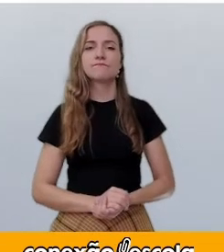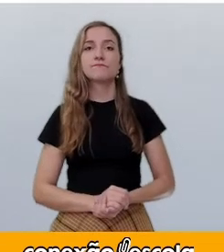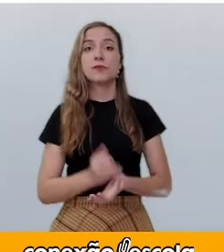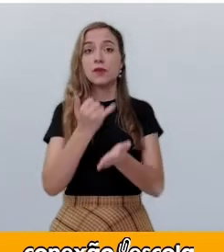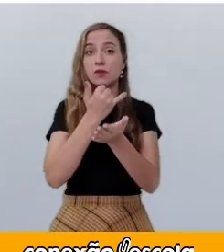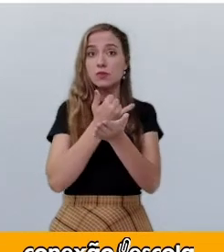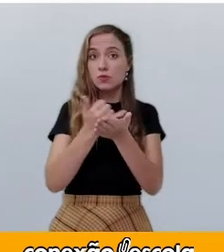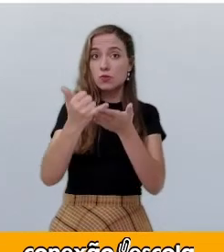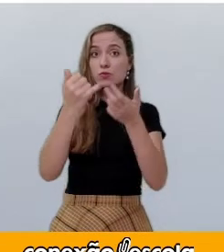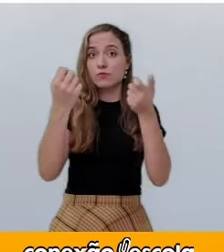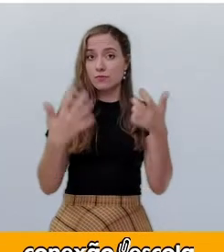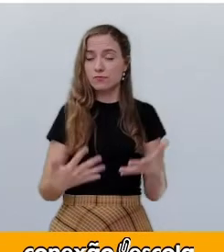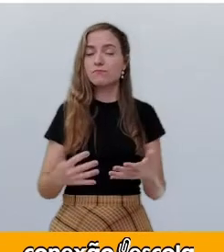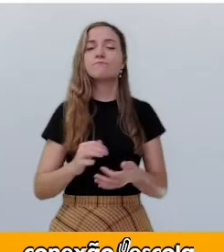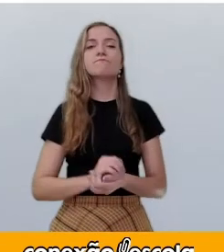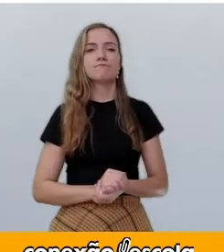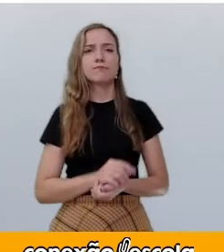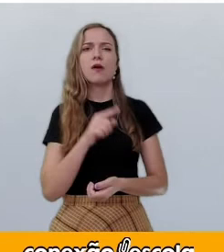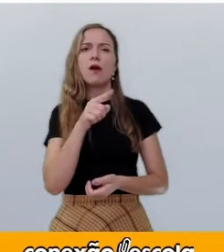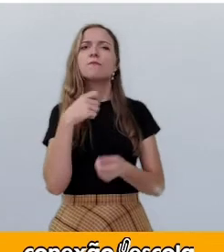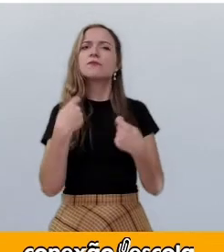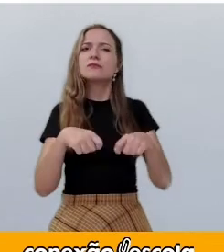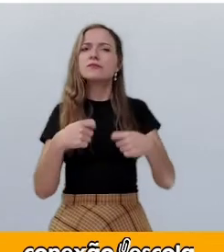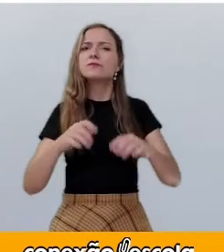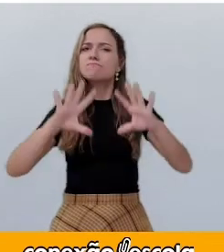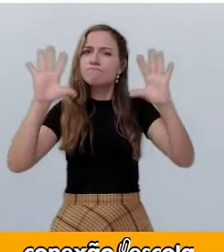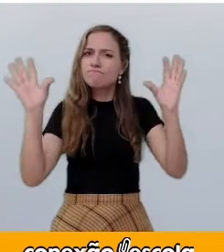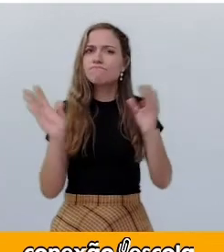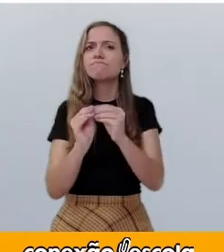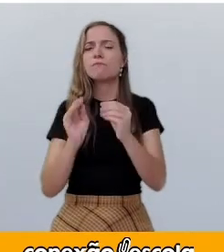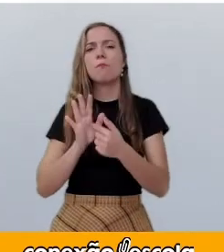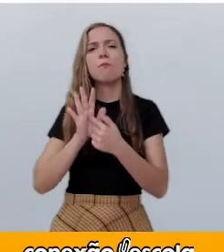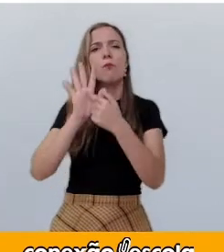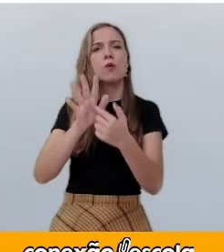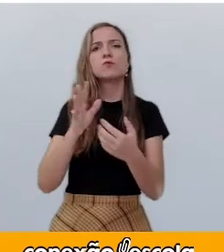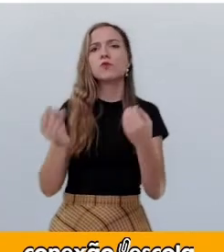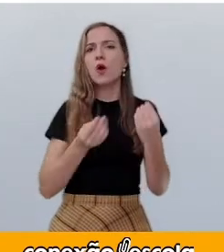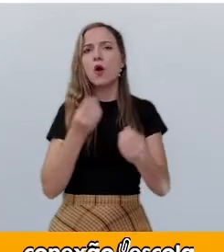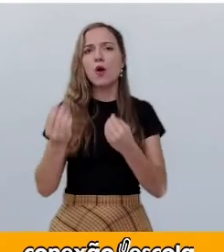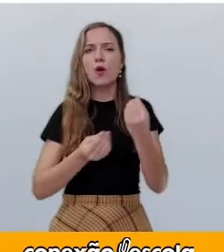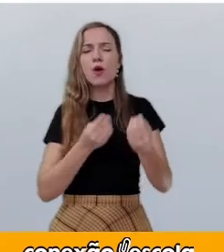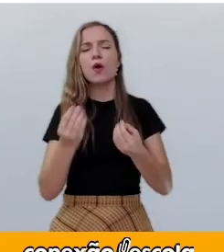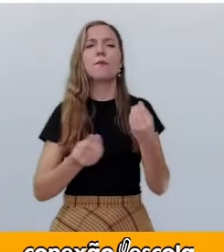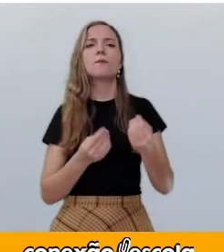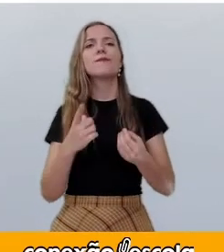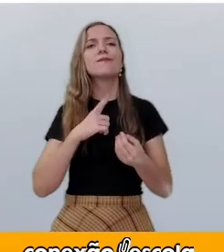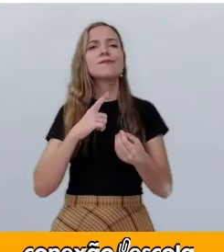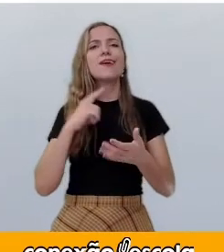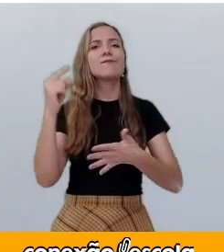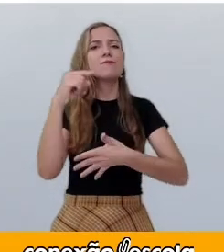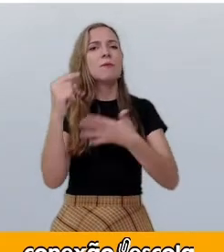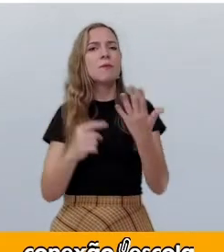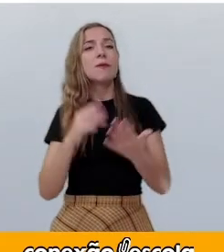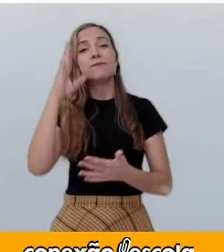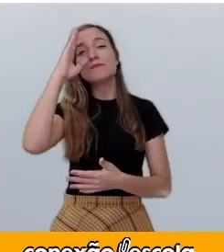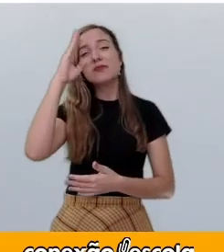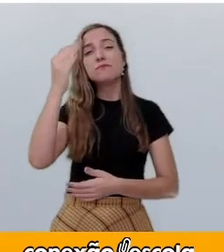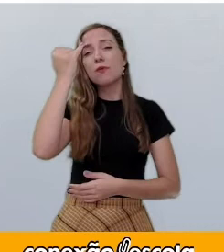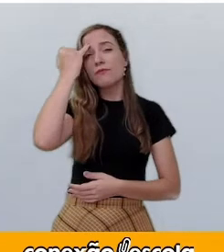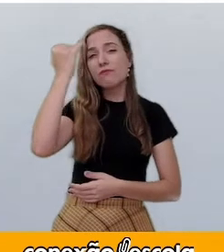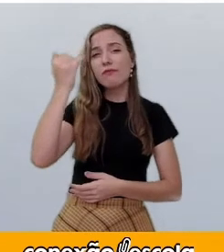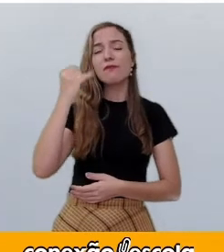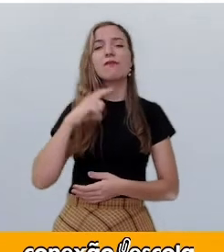introdução deve apresentar de maneira resumida as principais ideias